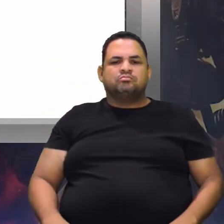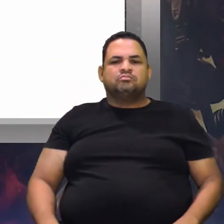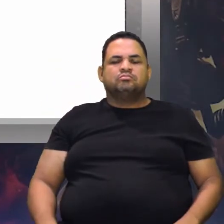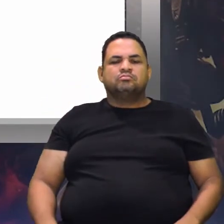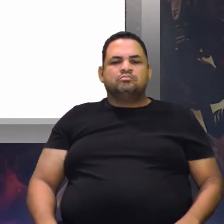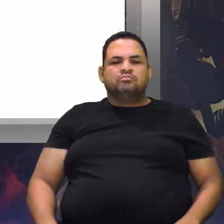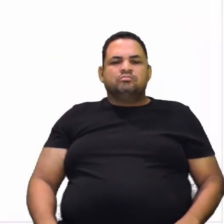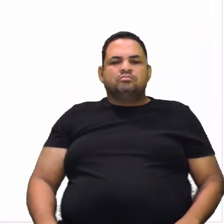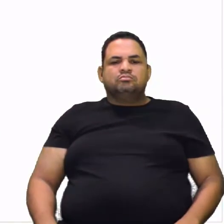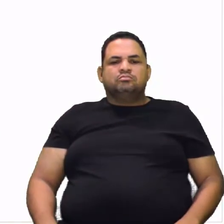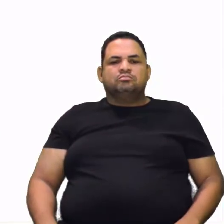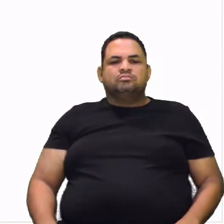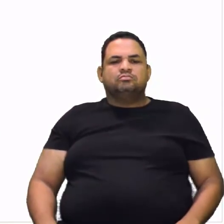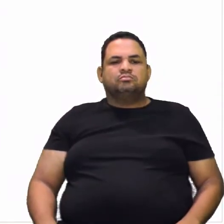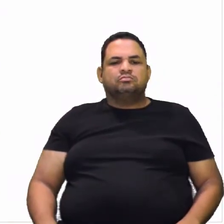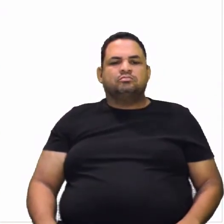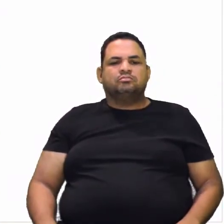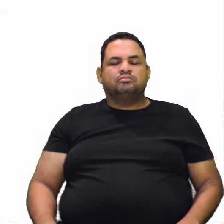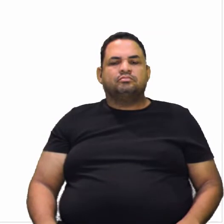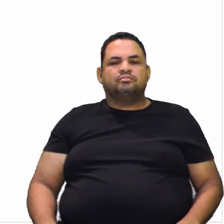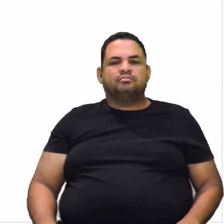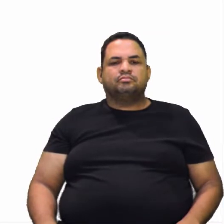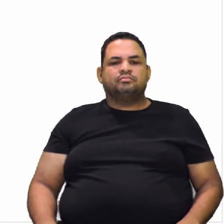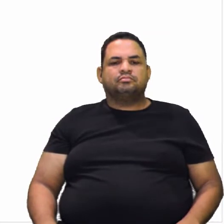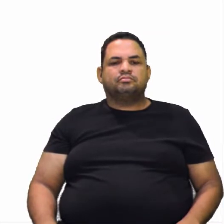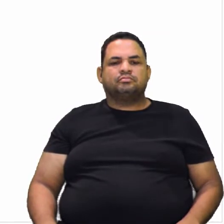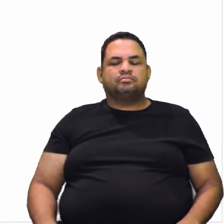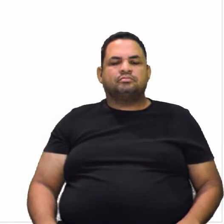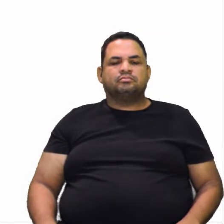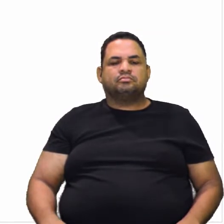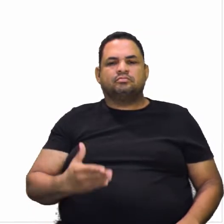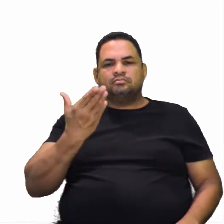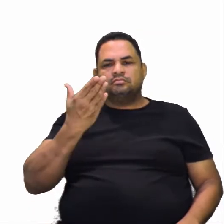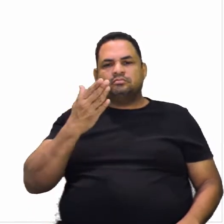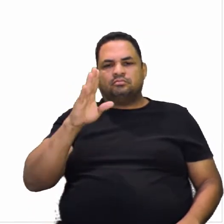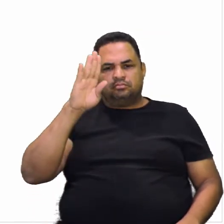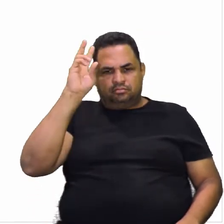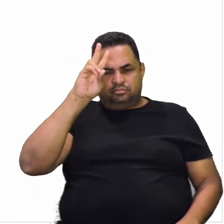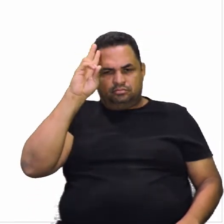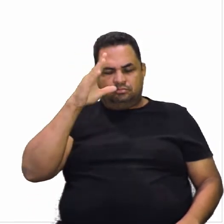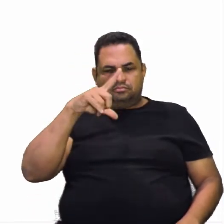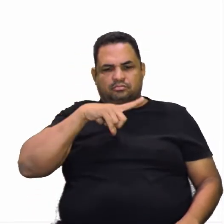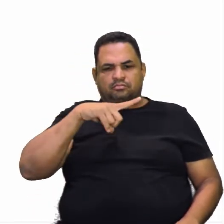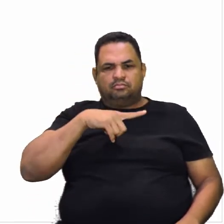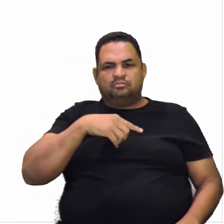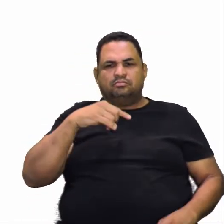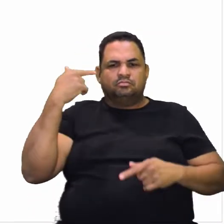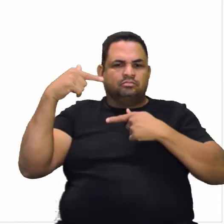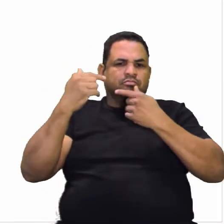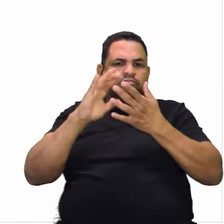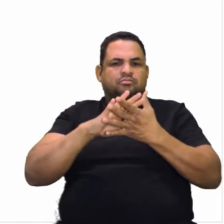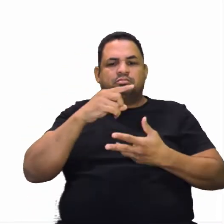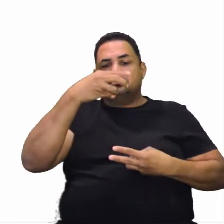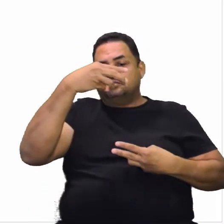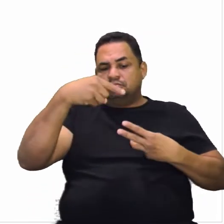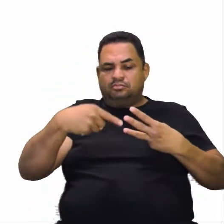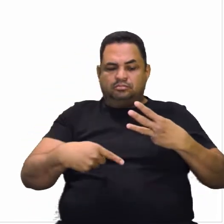grego, na tela para vocês aí. Os períodos gregos, a história grega ela é dividida tradicionalmente nos seguintes períodos.